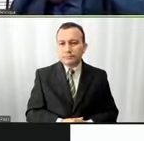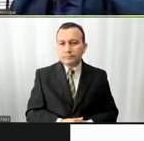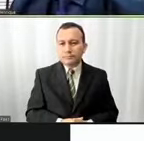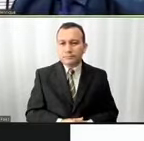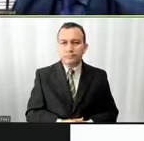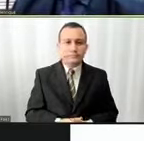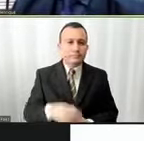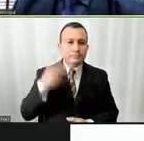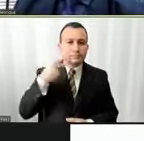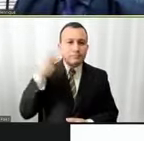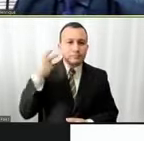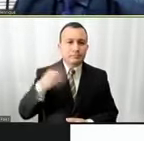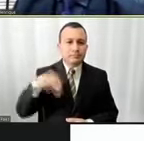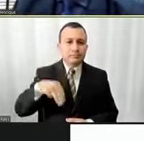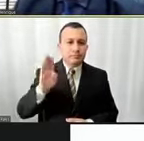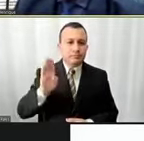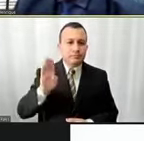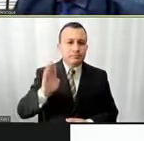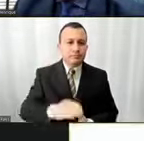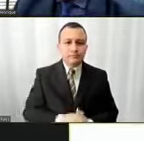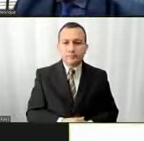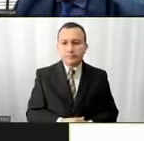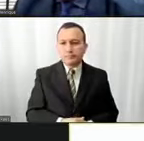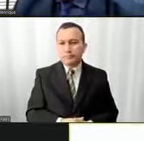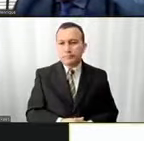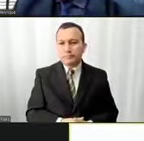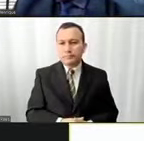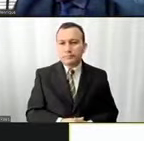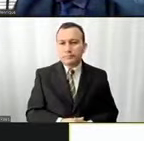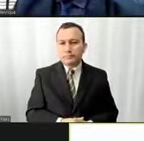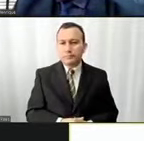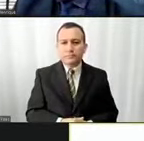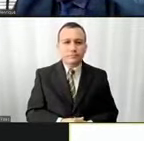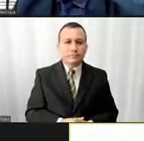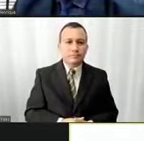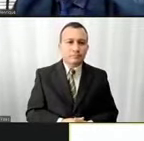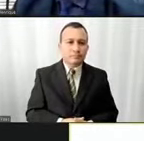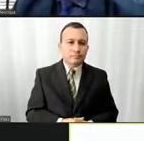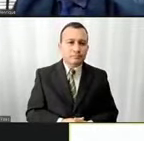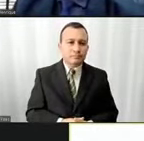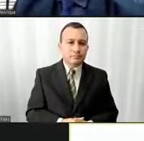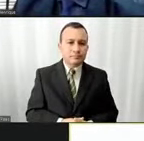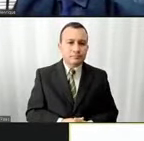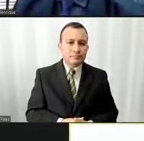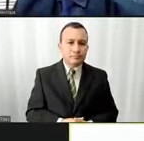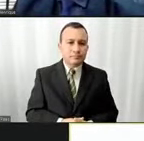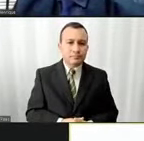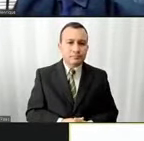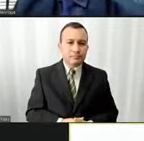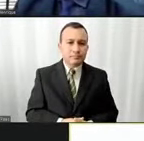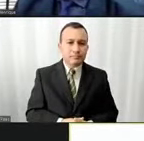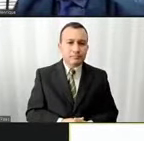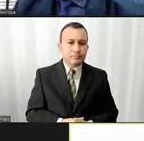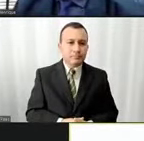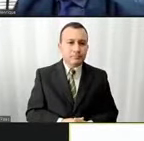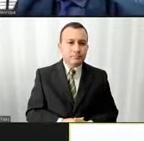Vereador Marcos Brito Júnior. Faça um momento de oração de vocês, melhora.